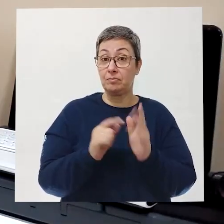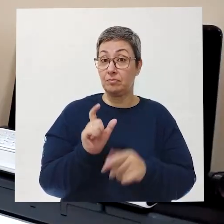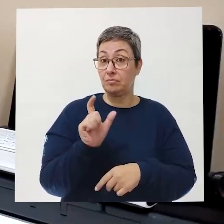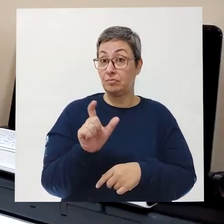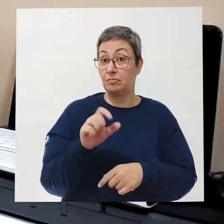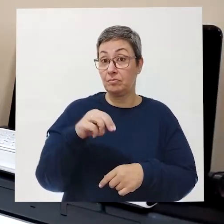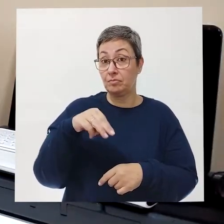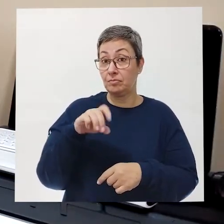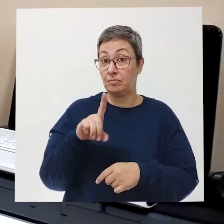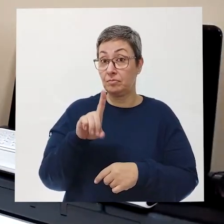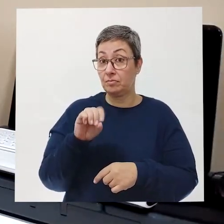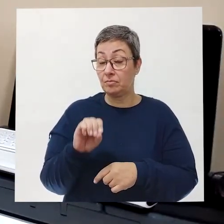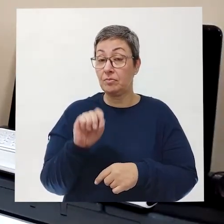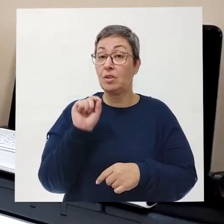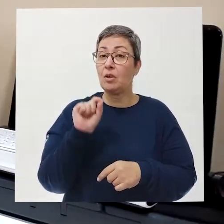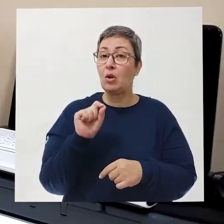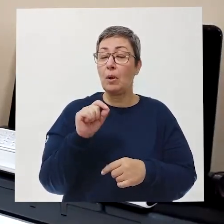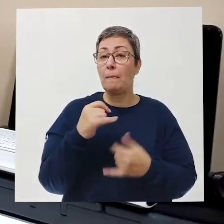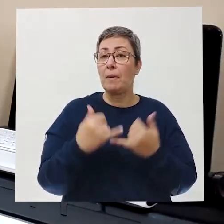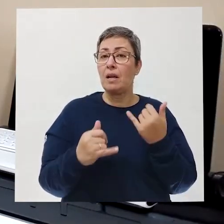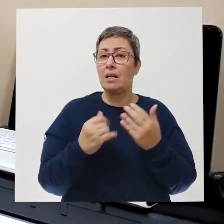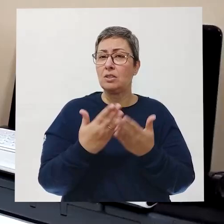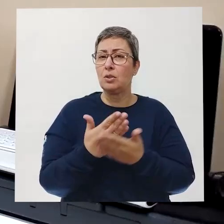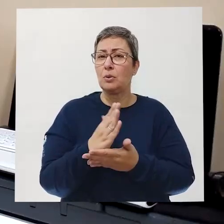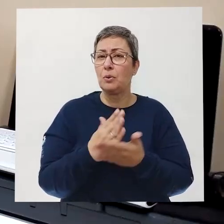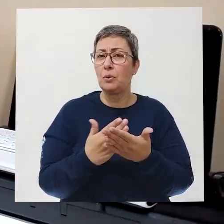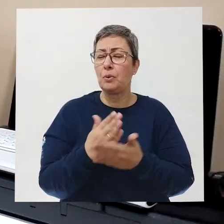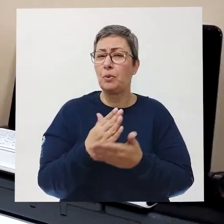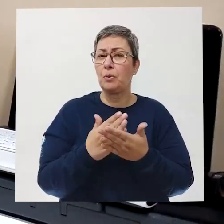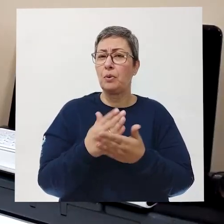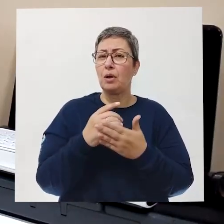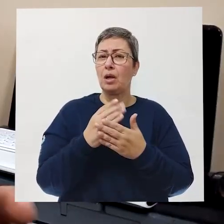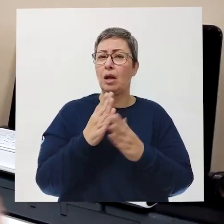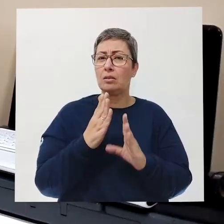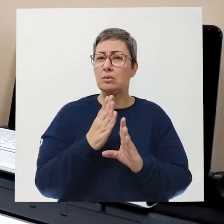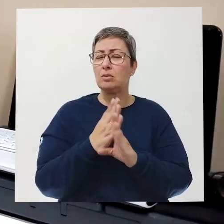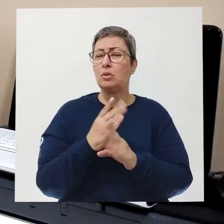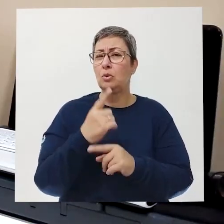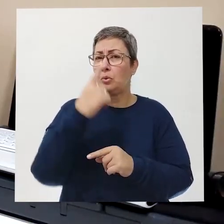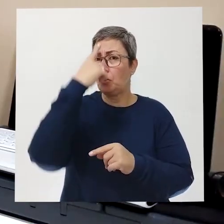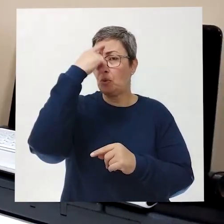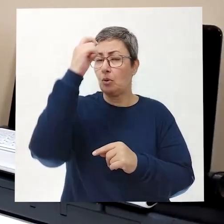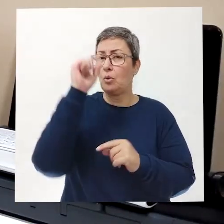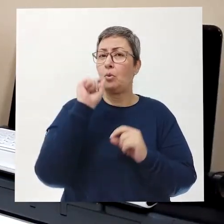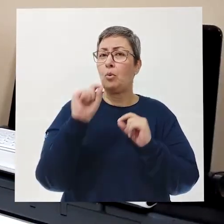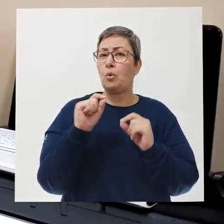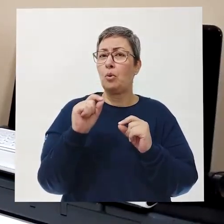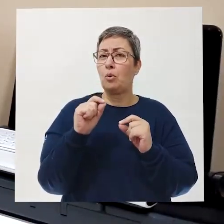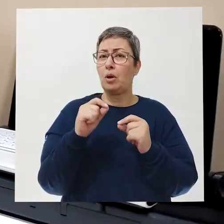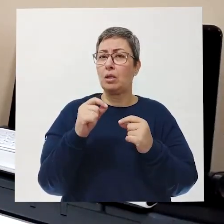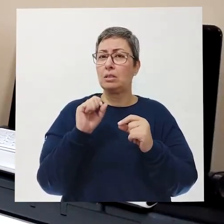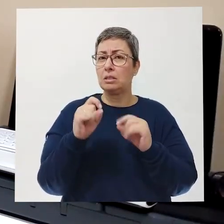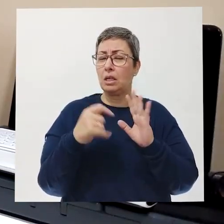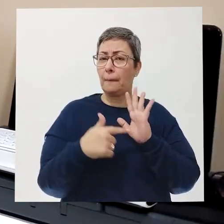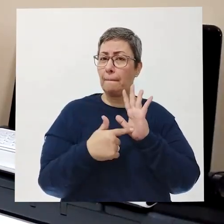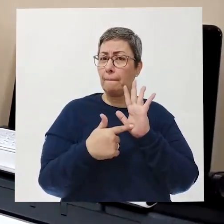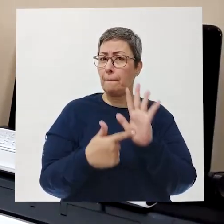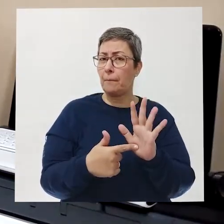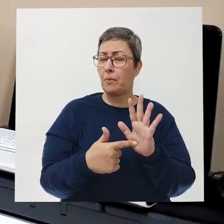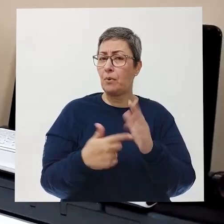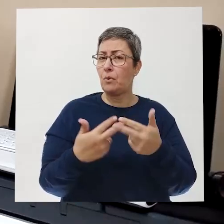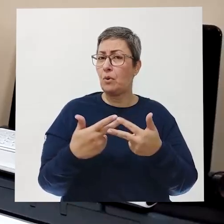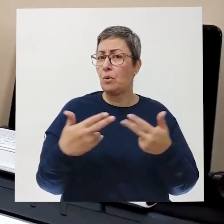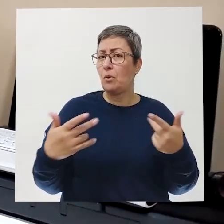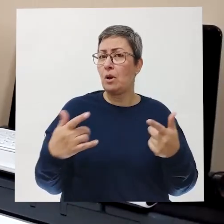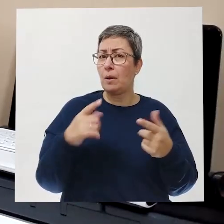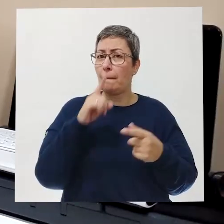medo significa uma espécie de perturbação diante da ideia de que se está exposto a algum